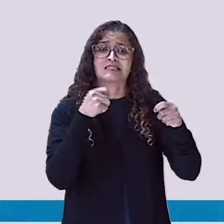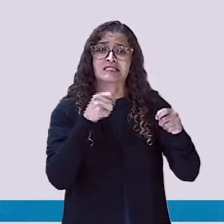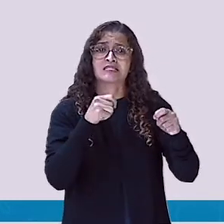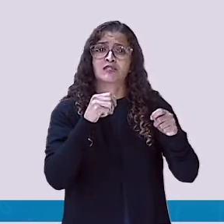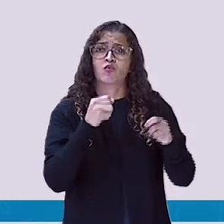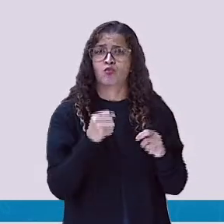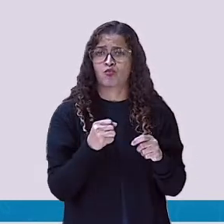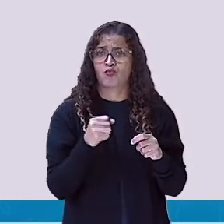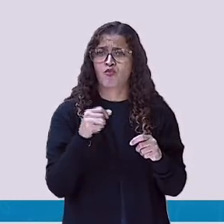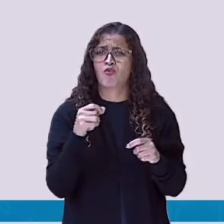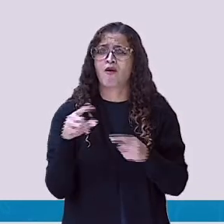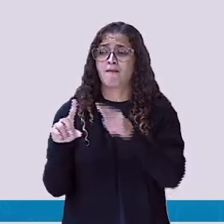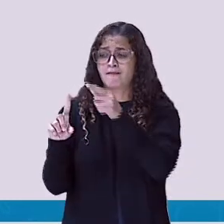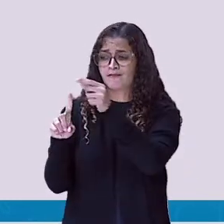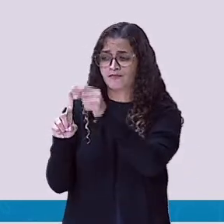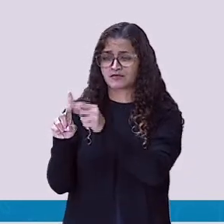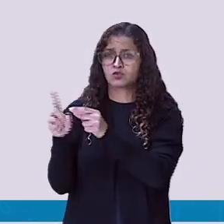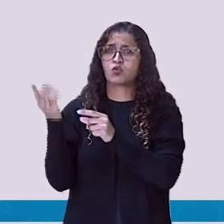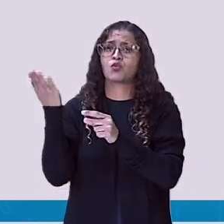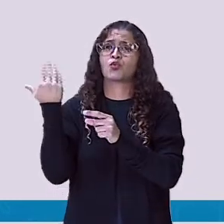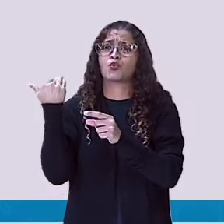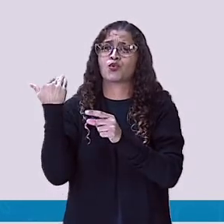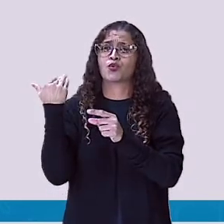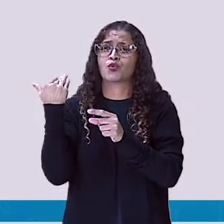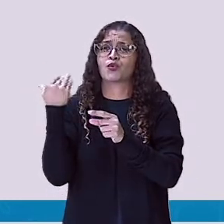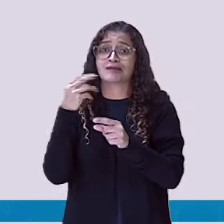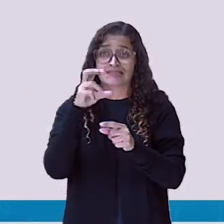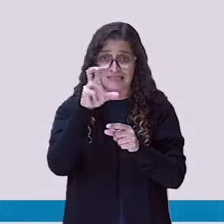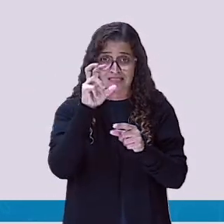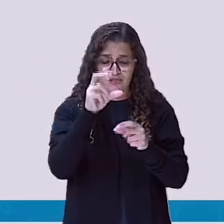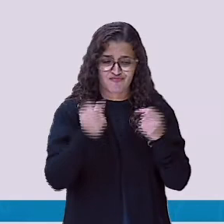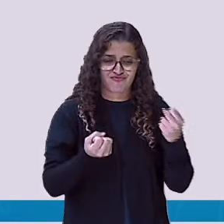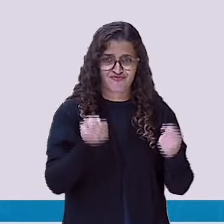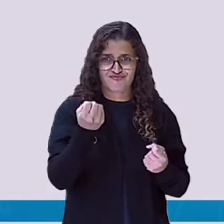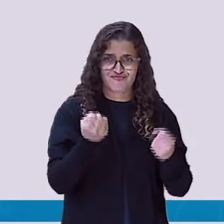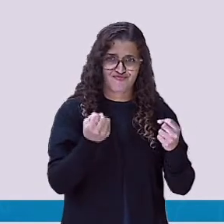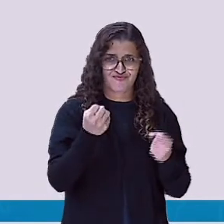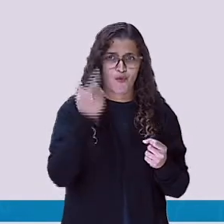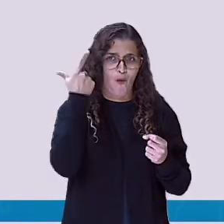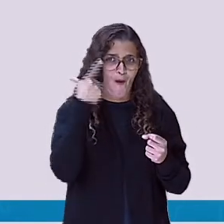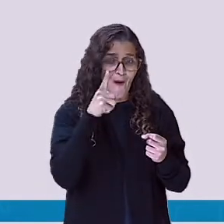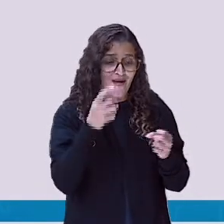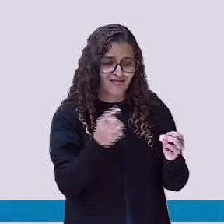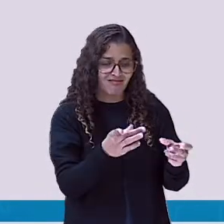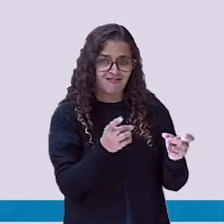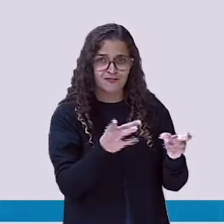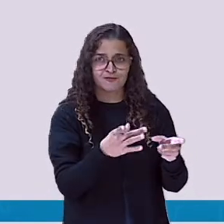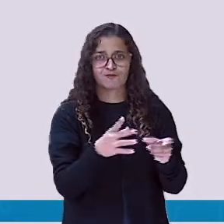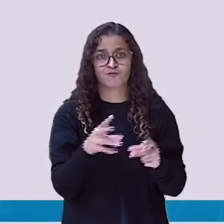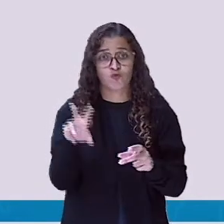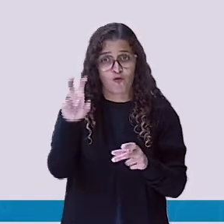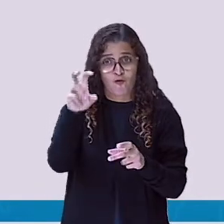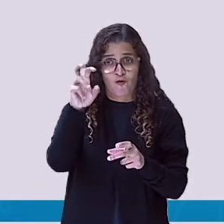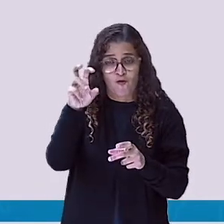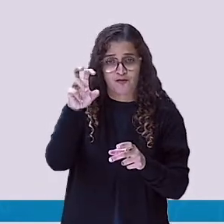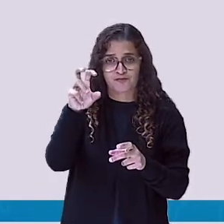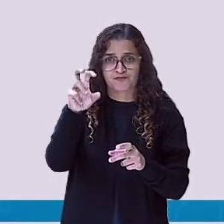Qual é o valor do mês passado? 5 carros. Então, nós temos aqui esse